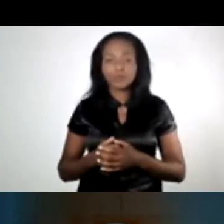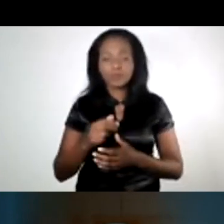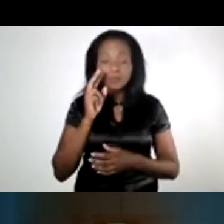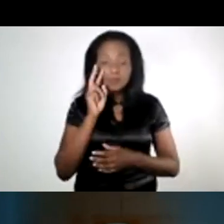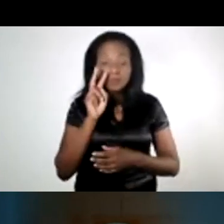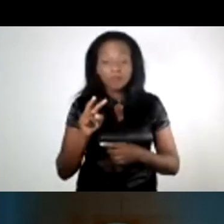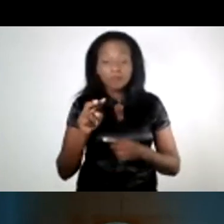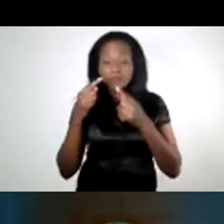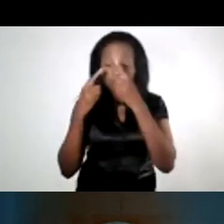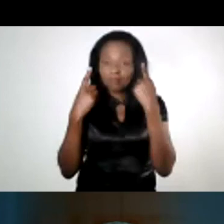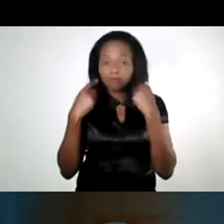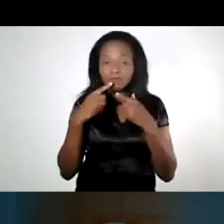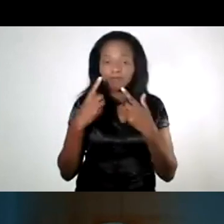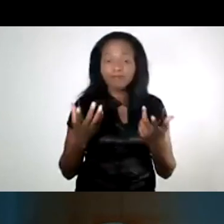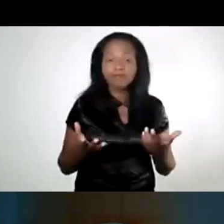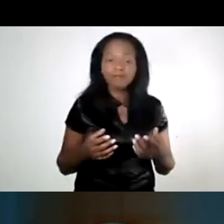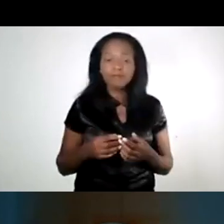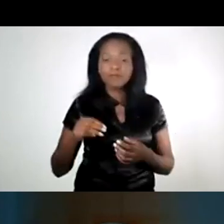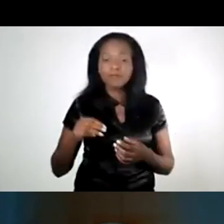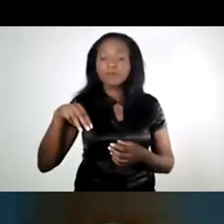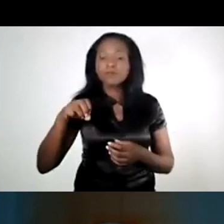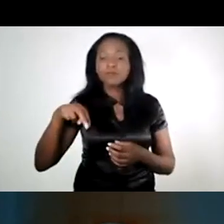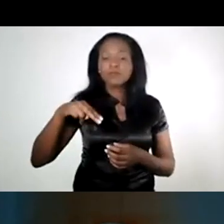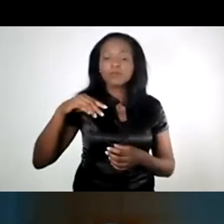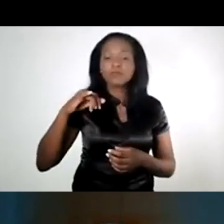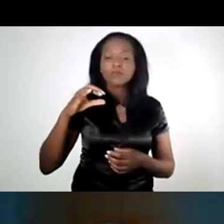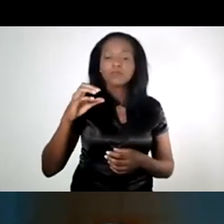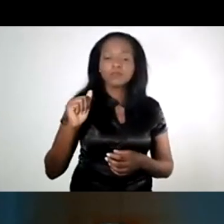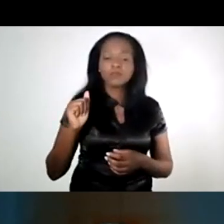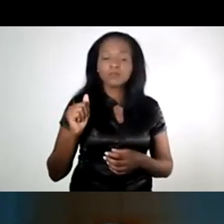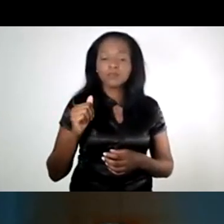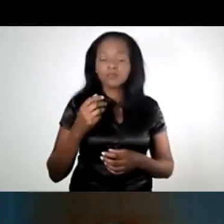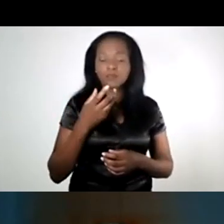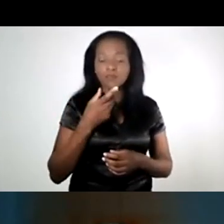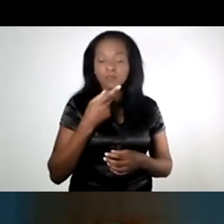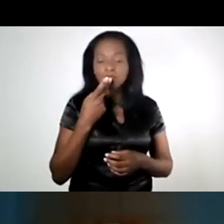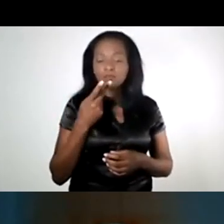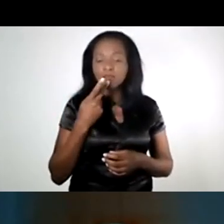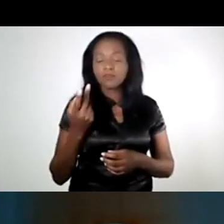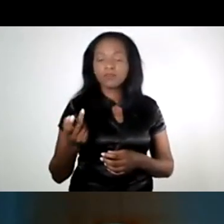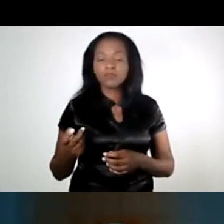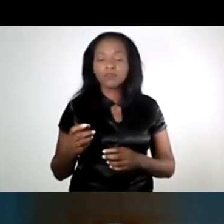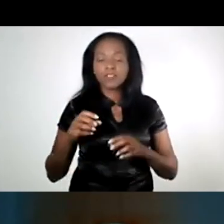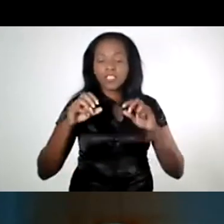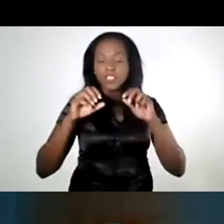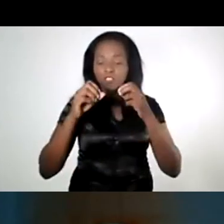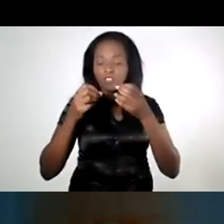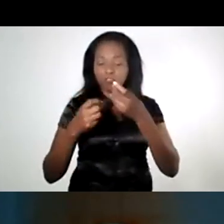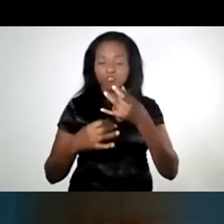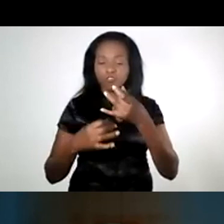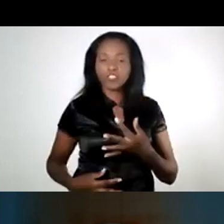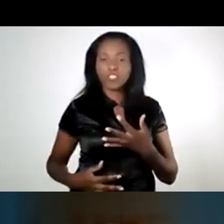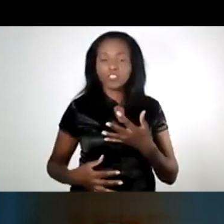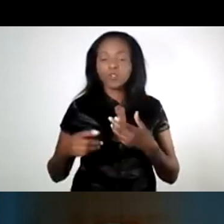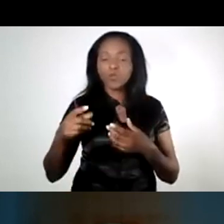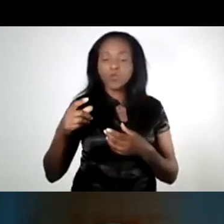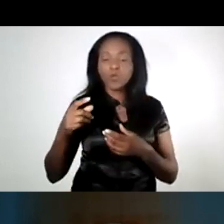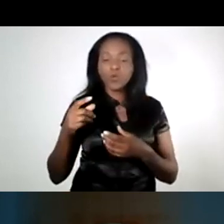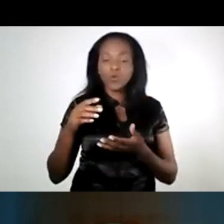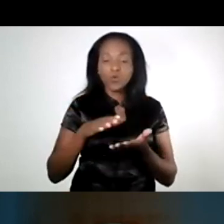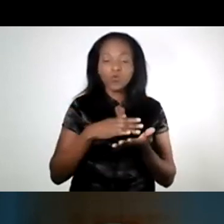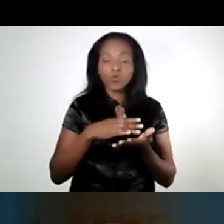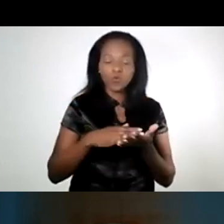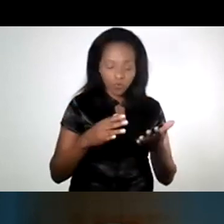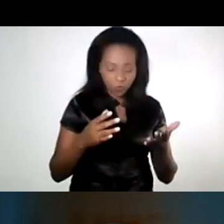vocês. Olha, a Mônica está falando aqui no chat. Esse livro